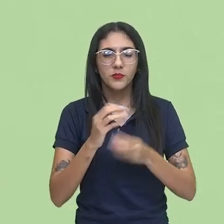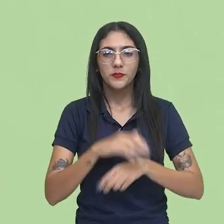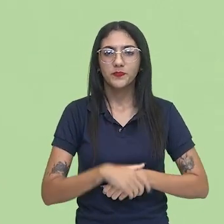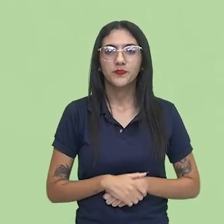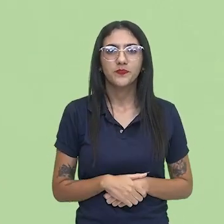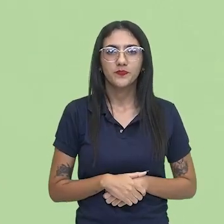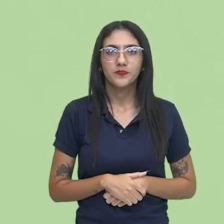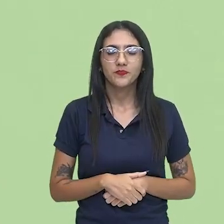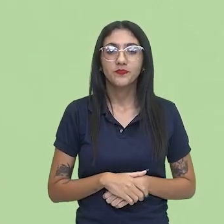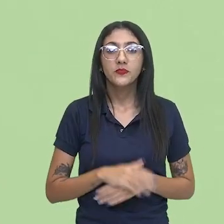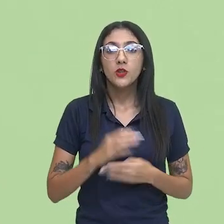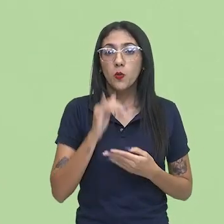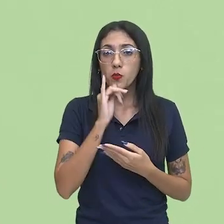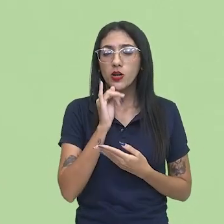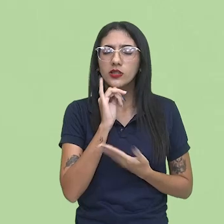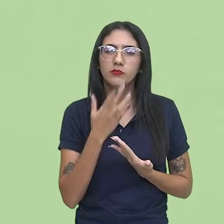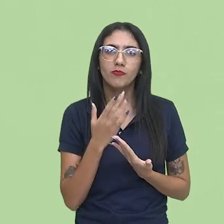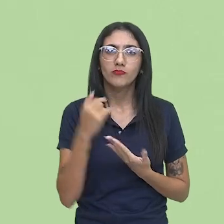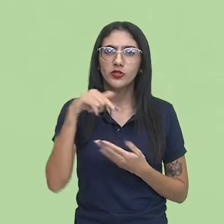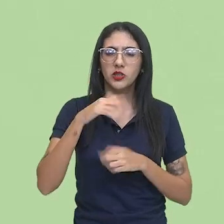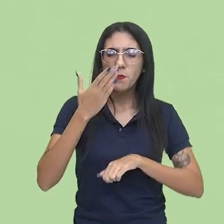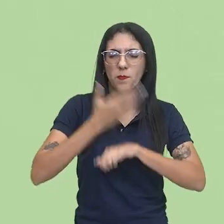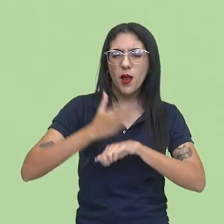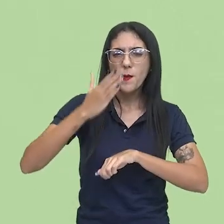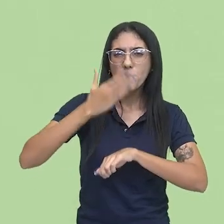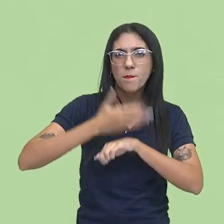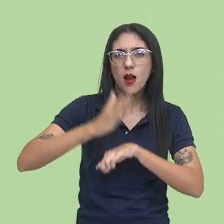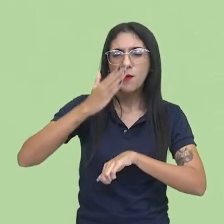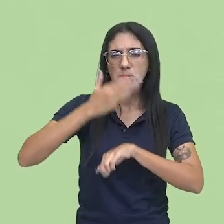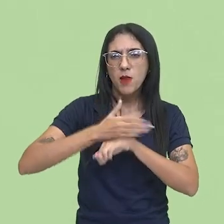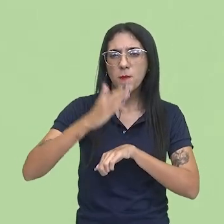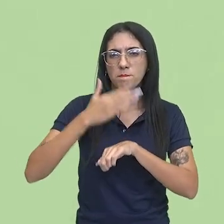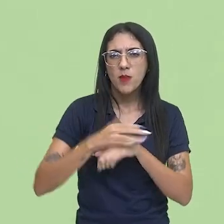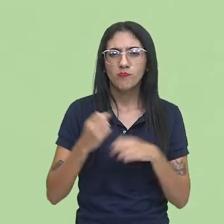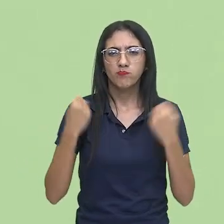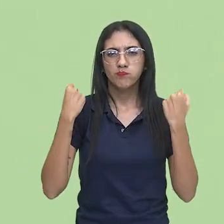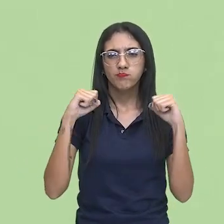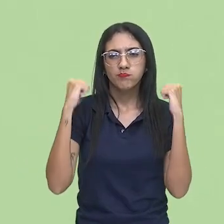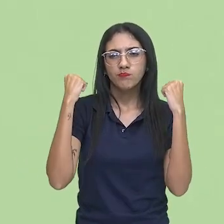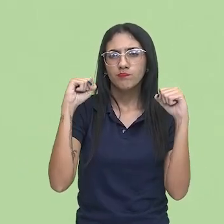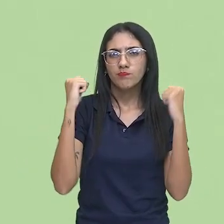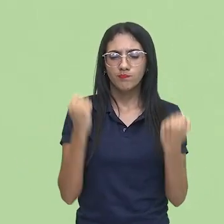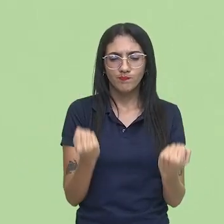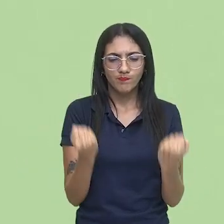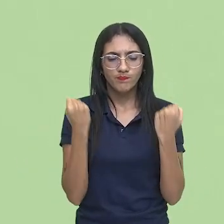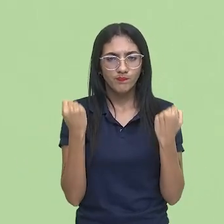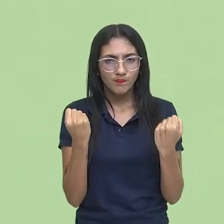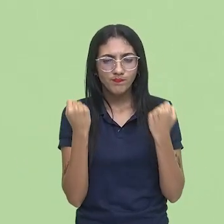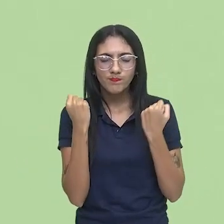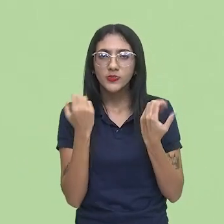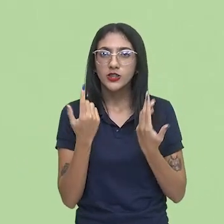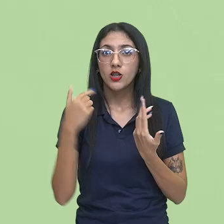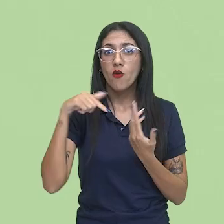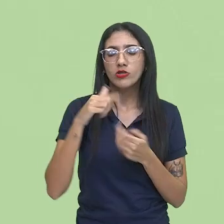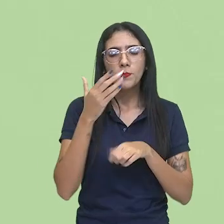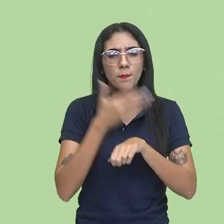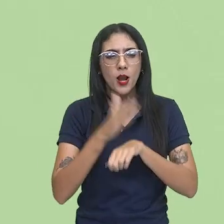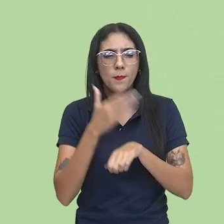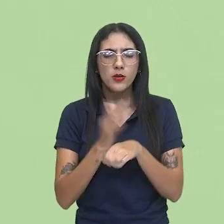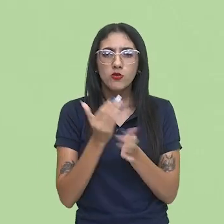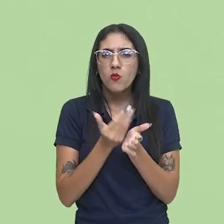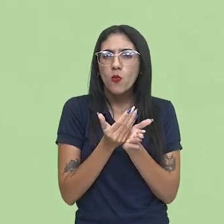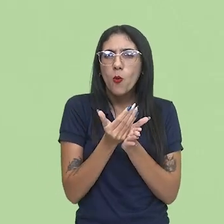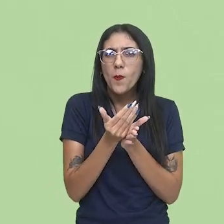Sabe quando você está se exercitando muito? No primeiro momento do exercício, né, da sua